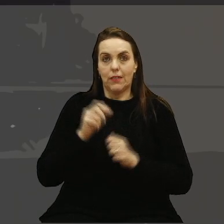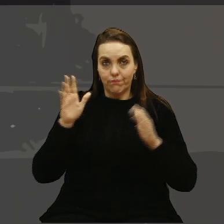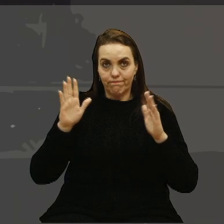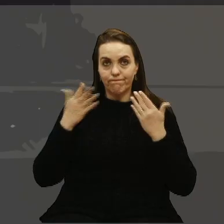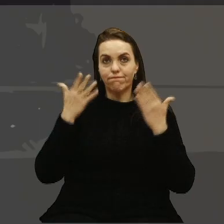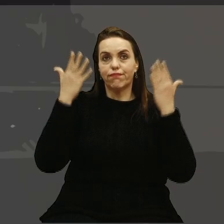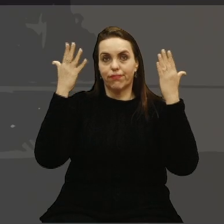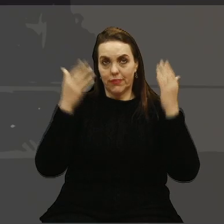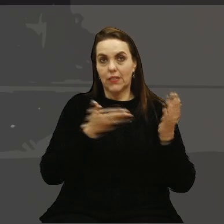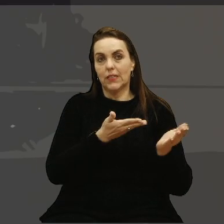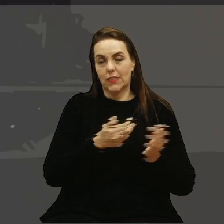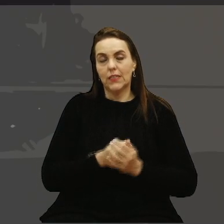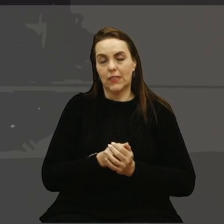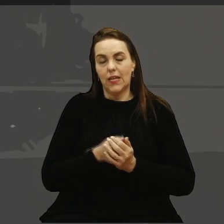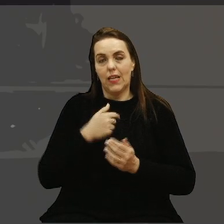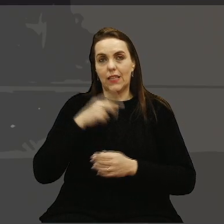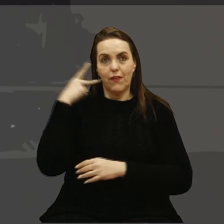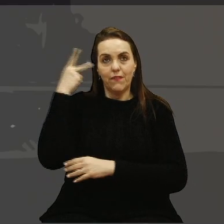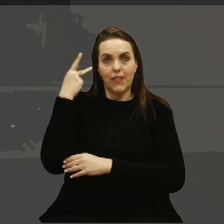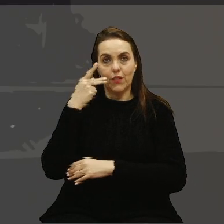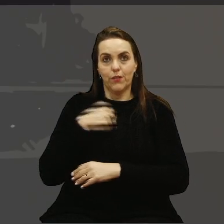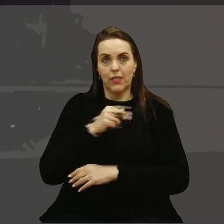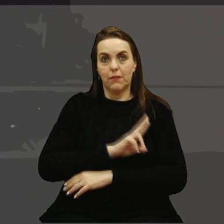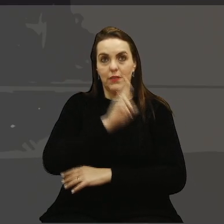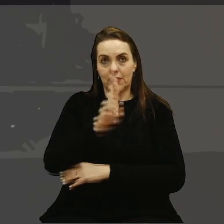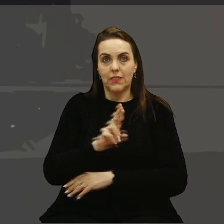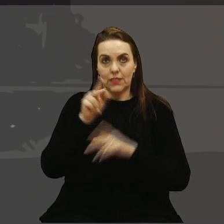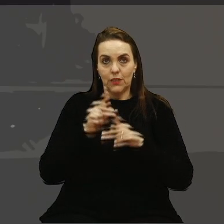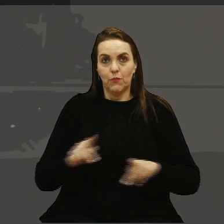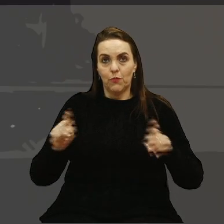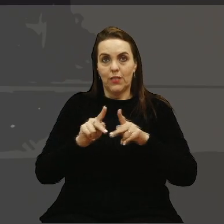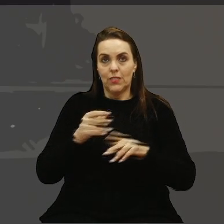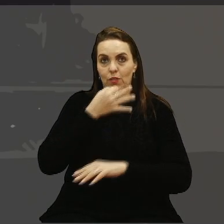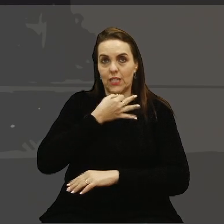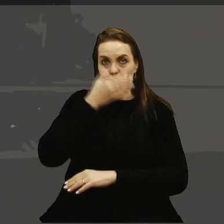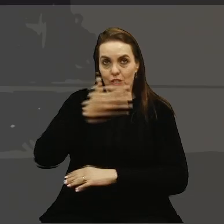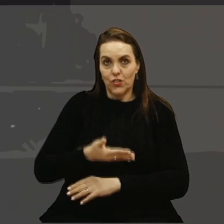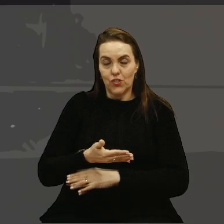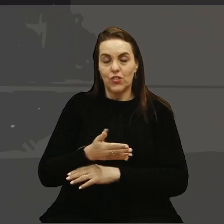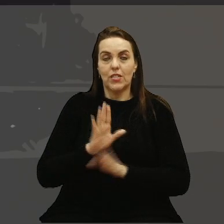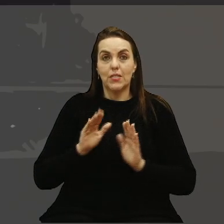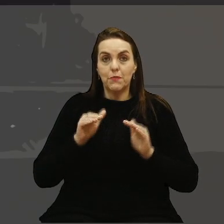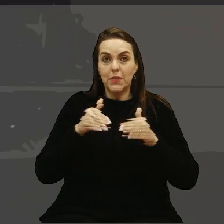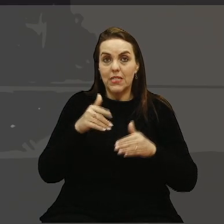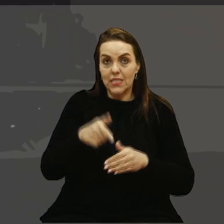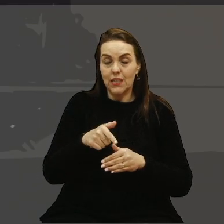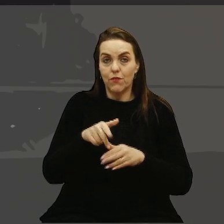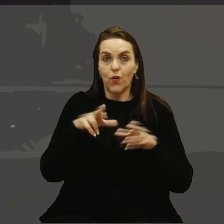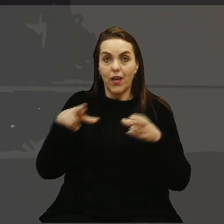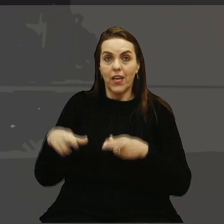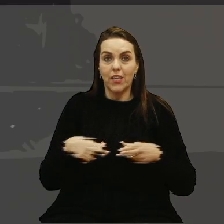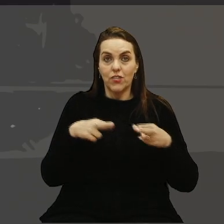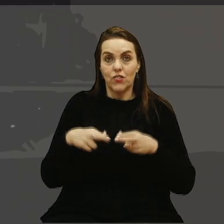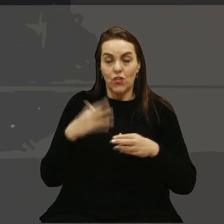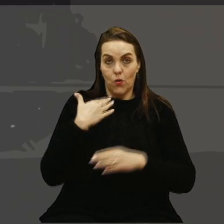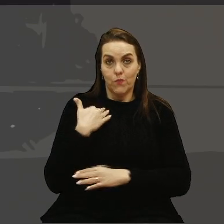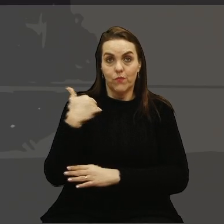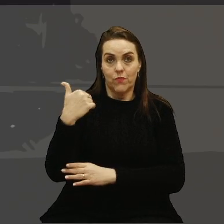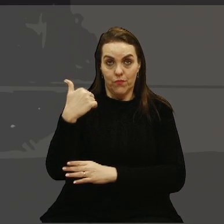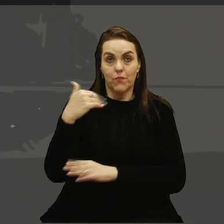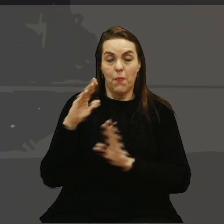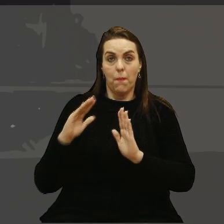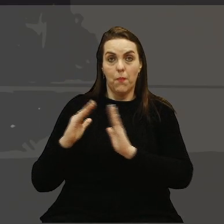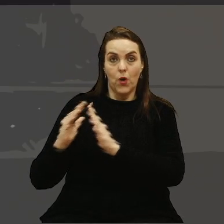enaltecer, mas também como vereador e representante da população caxiense, e especificamente lá dessa região onde fui convocado pelos